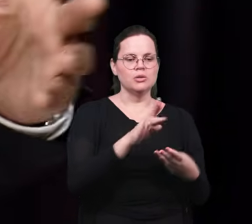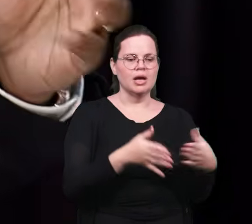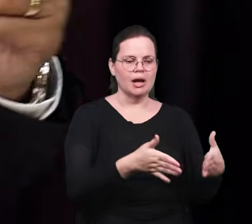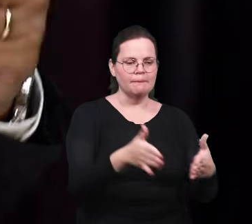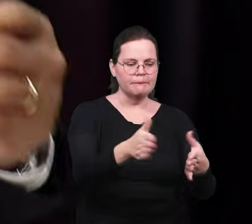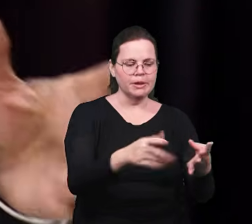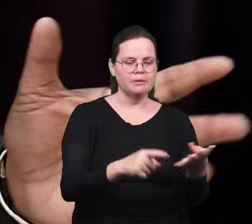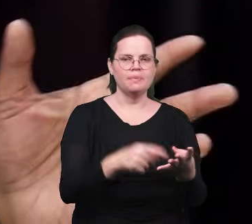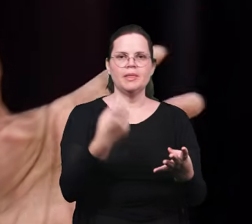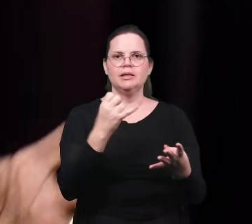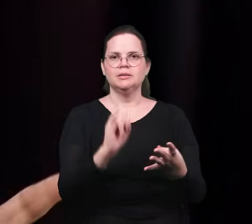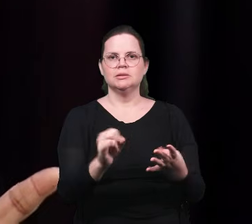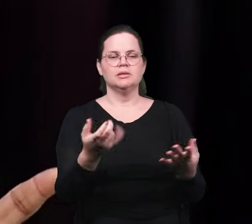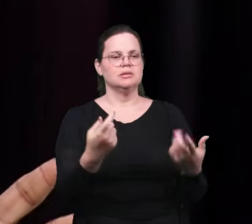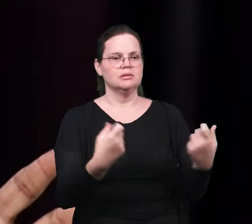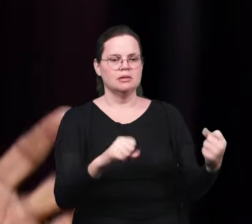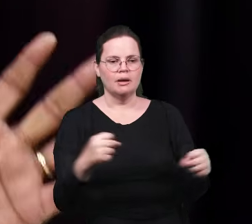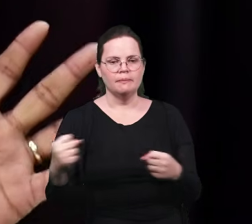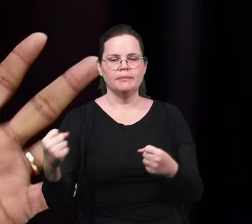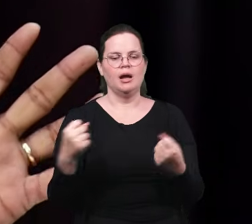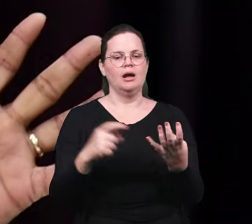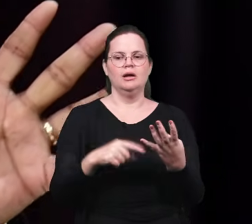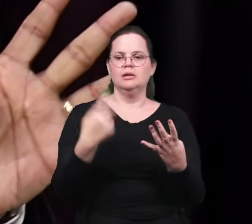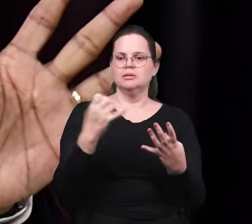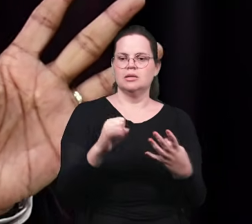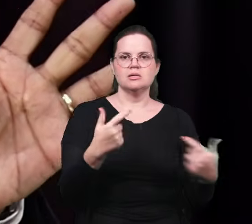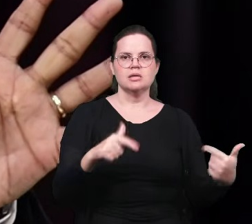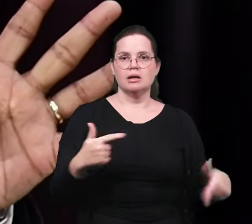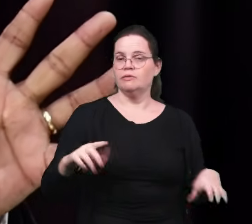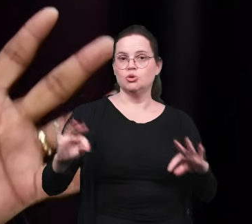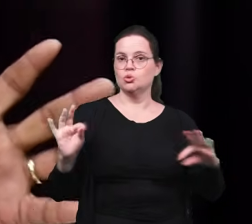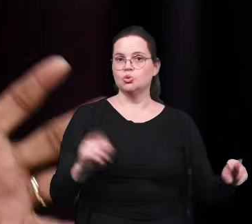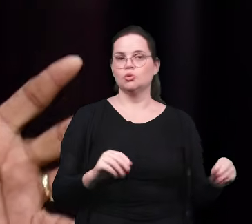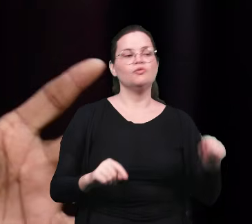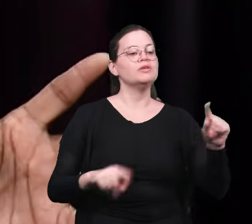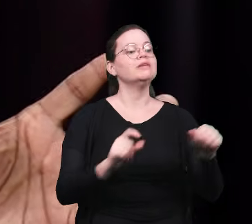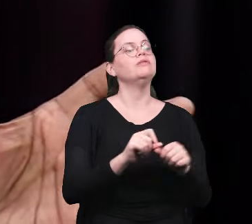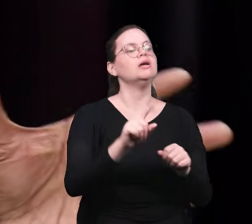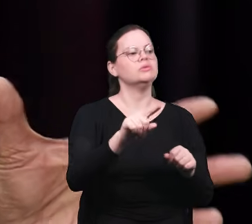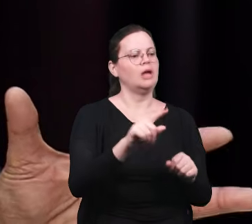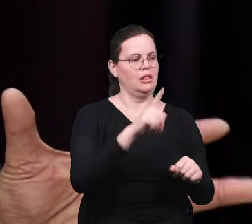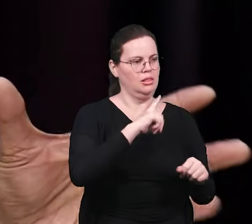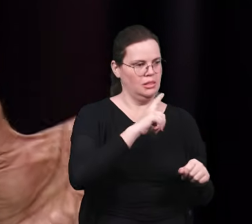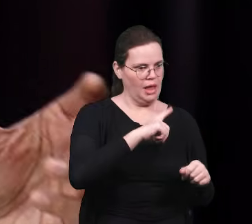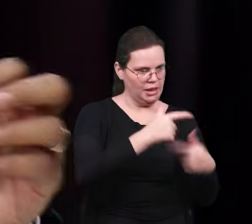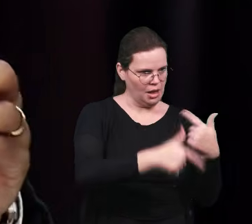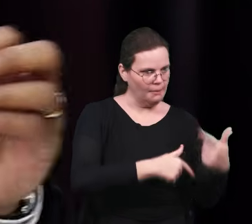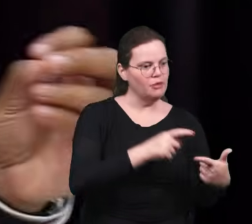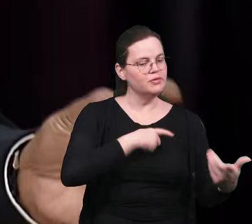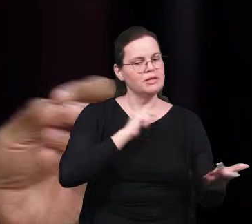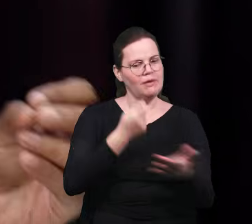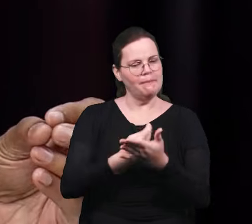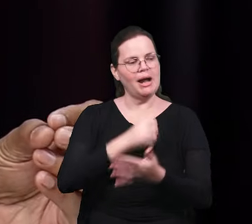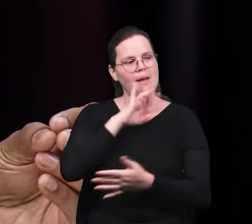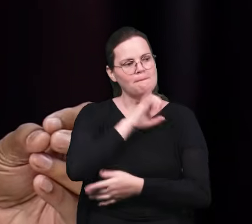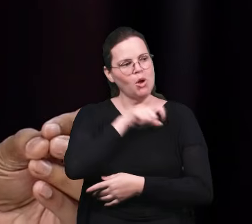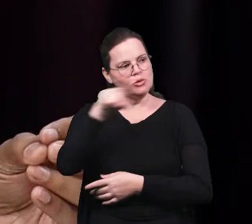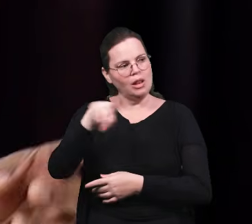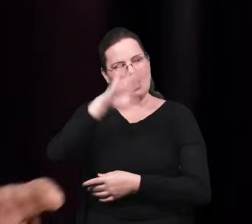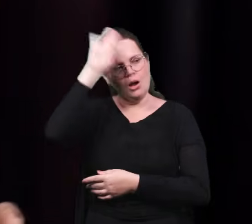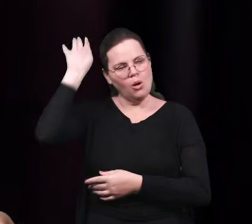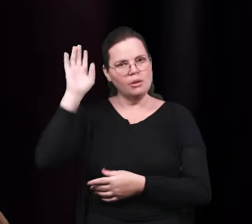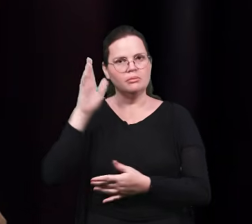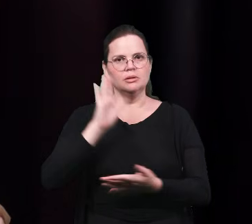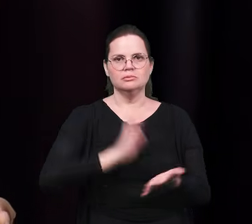a mercadoria, serviços. Então, Roma, ela tinha todo esse acompanhamento em pontos